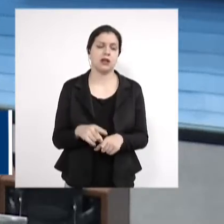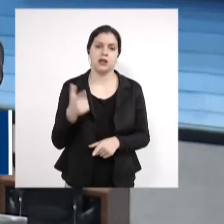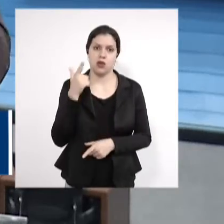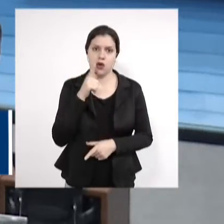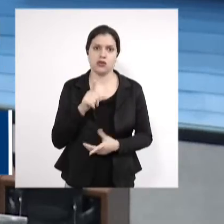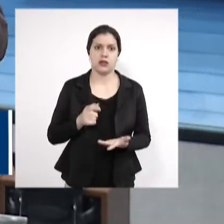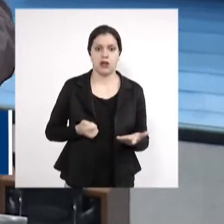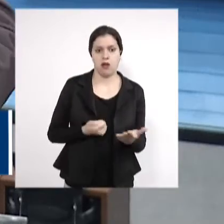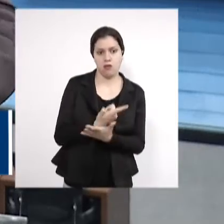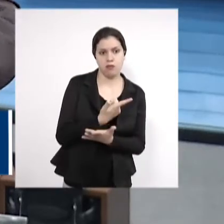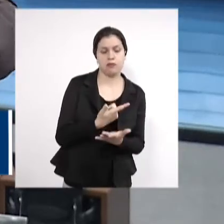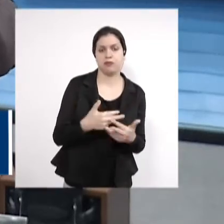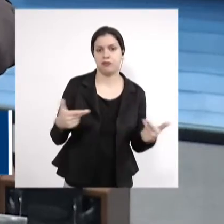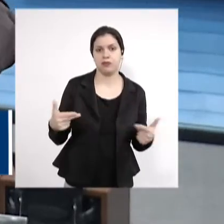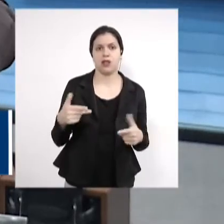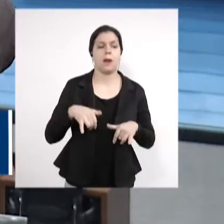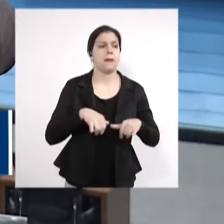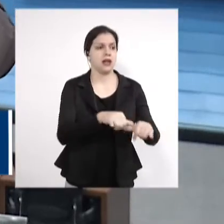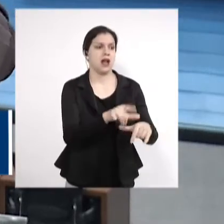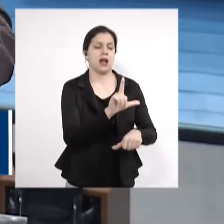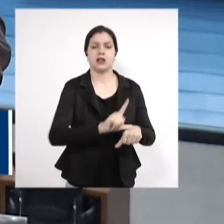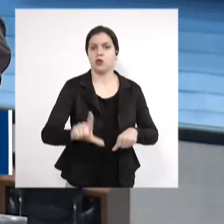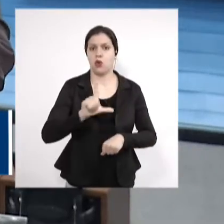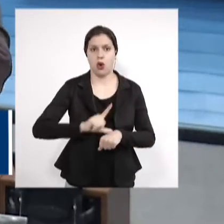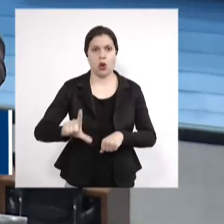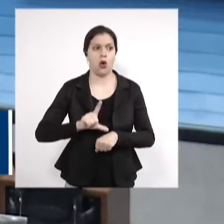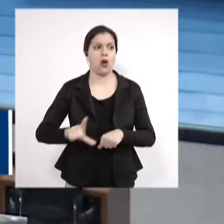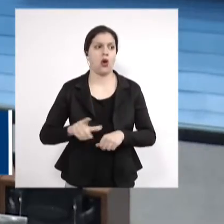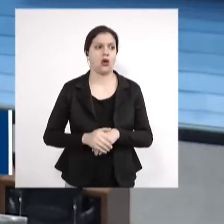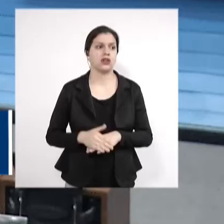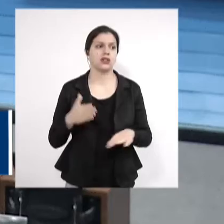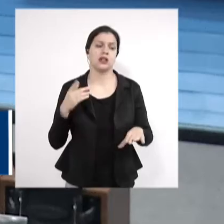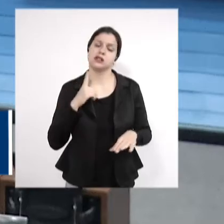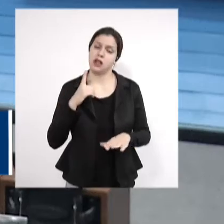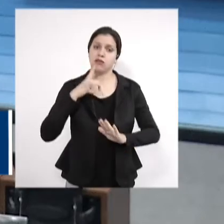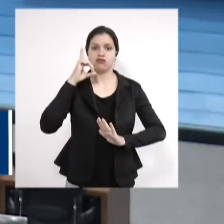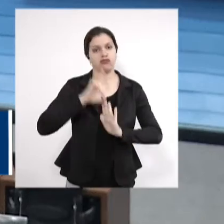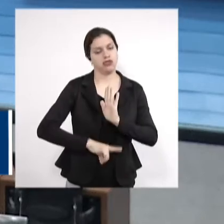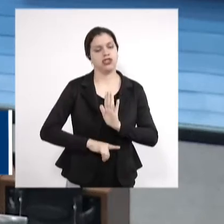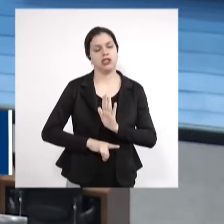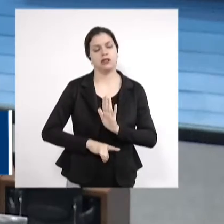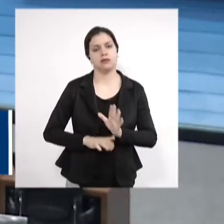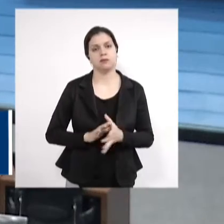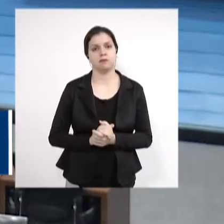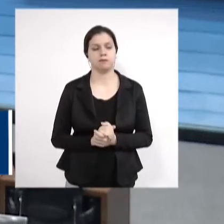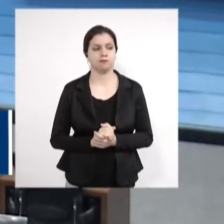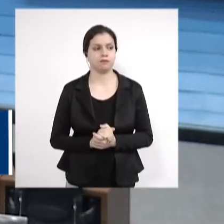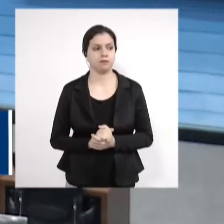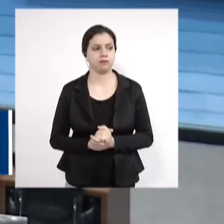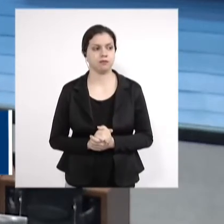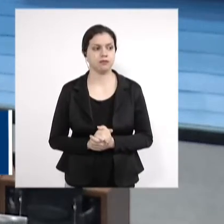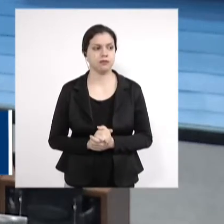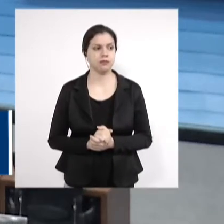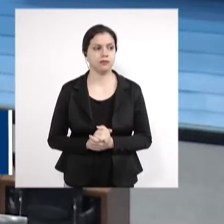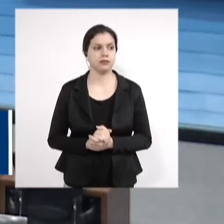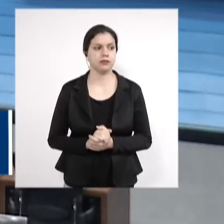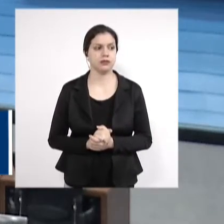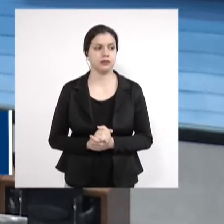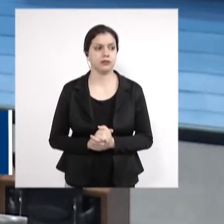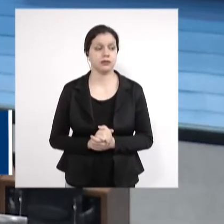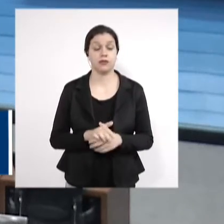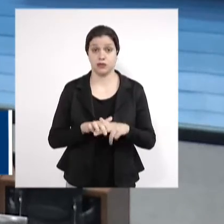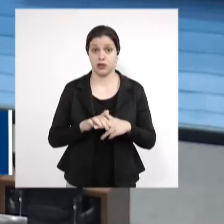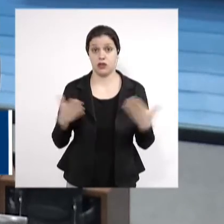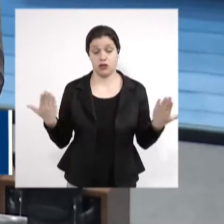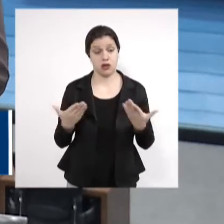consumo com o supermercado, com a loja também, quando ele vai atrás dos seus direitos do consumidor. Exatamente, Tiago. Então, com isso,